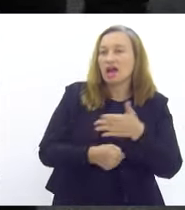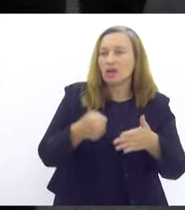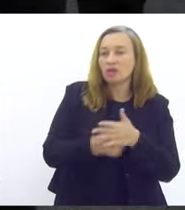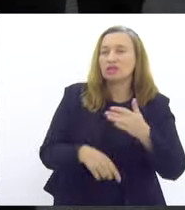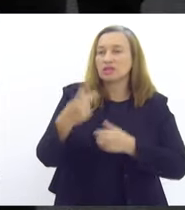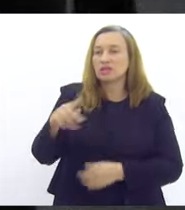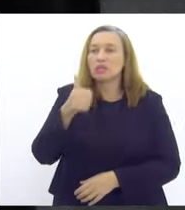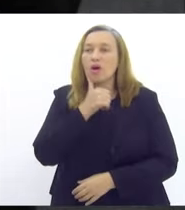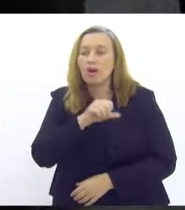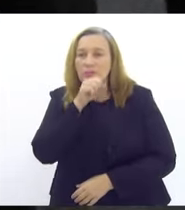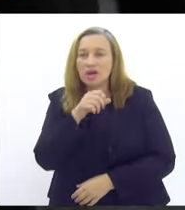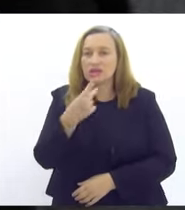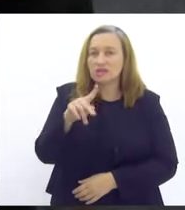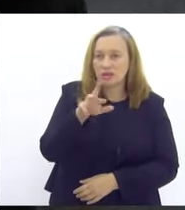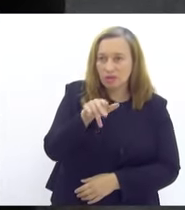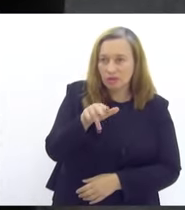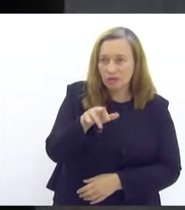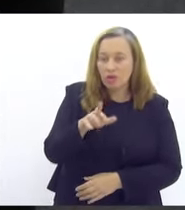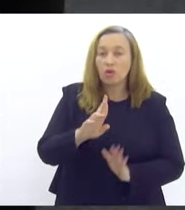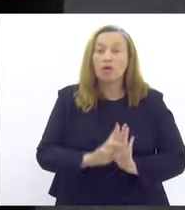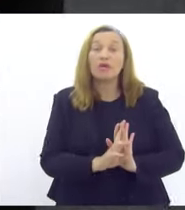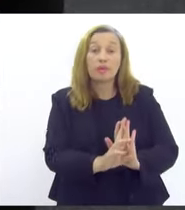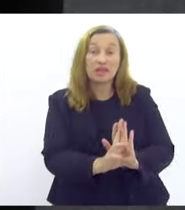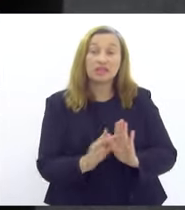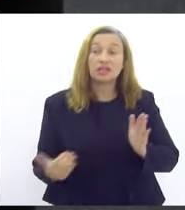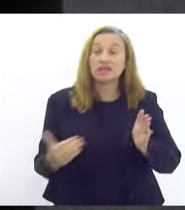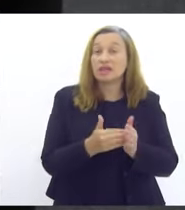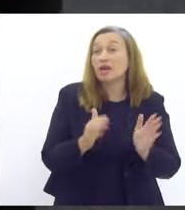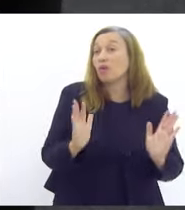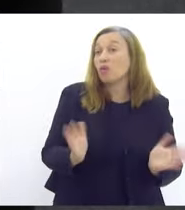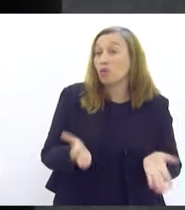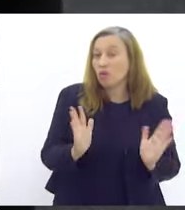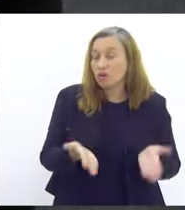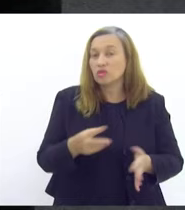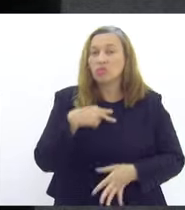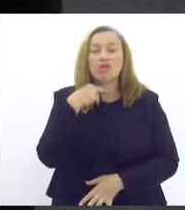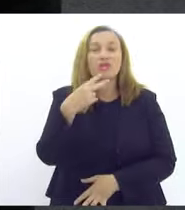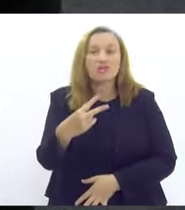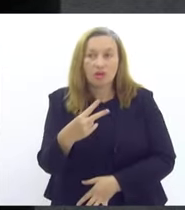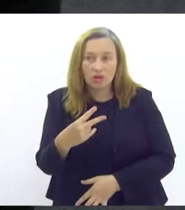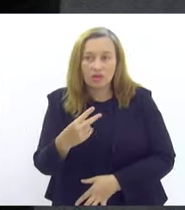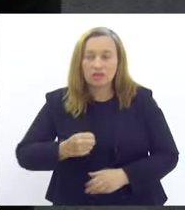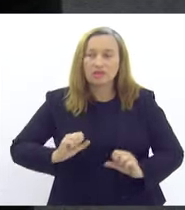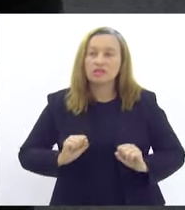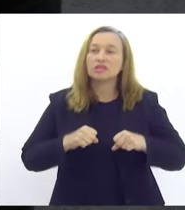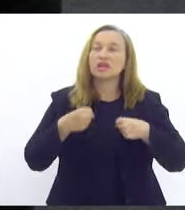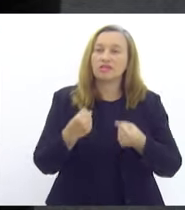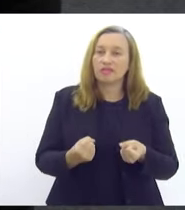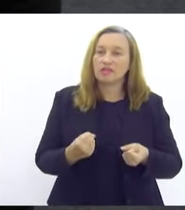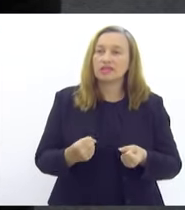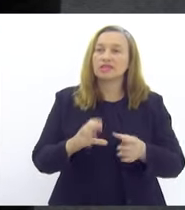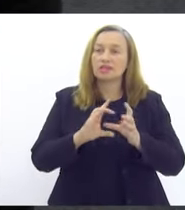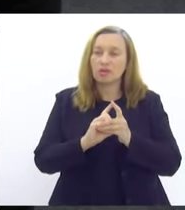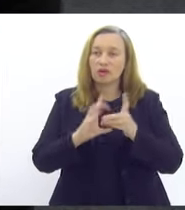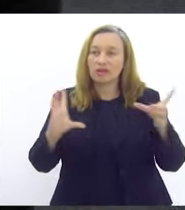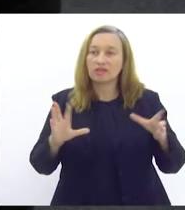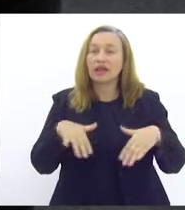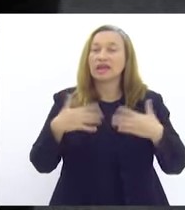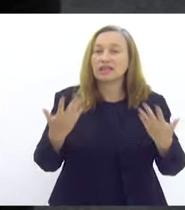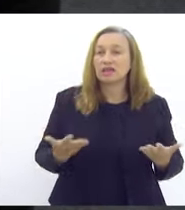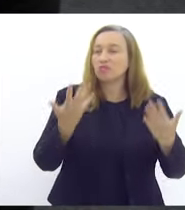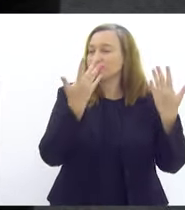a luta do seu irmão e do que ela representa até hoje, sendo uma voz em defesa da democracia. Então,